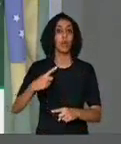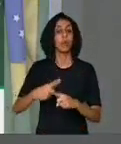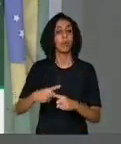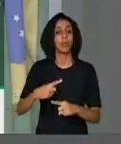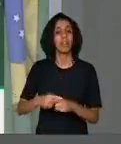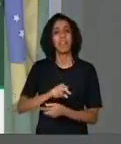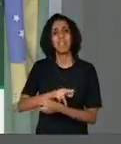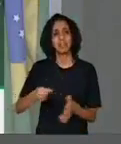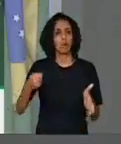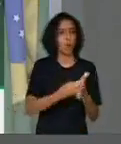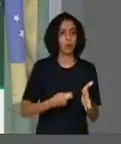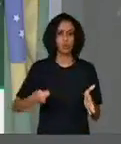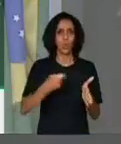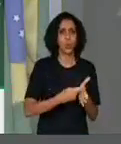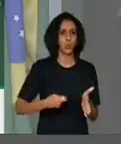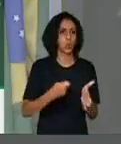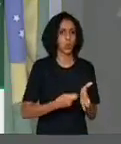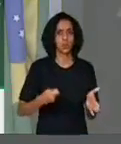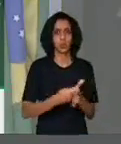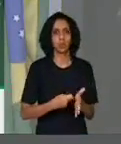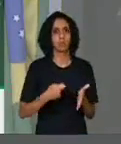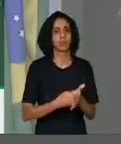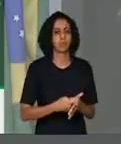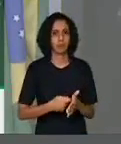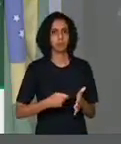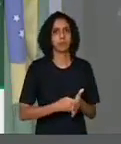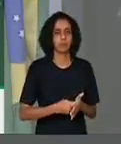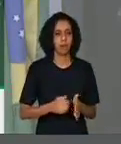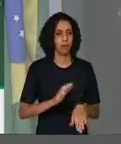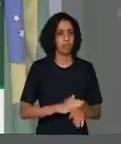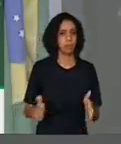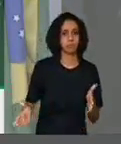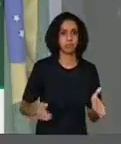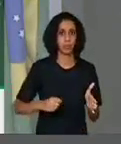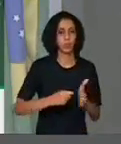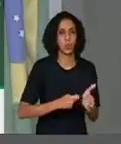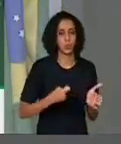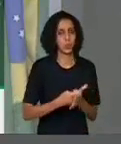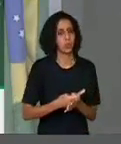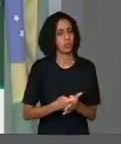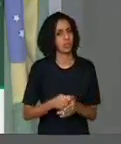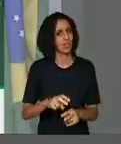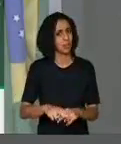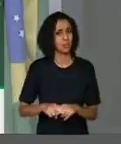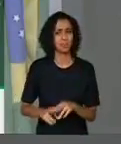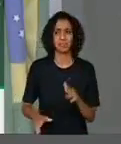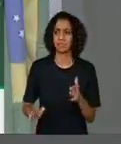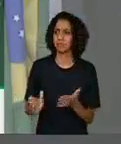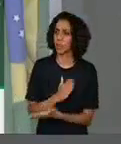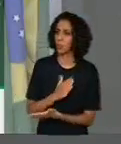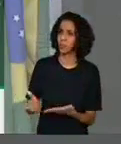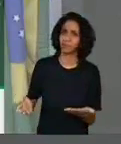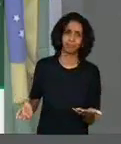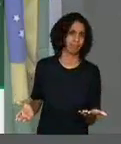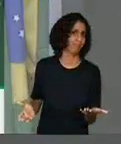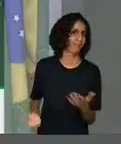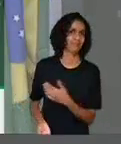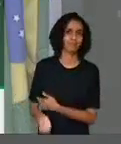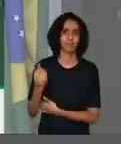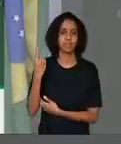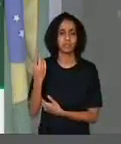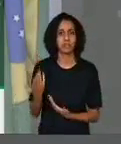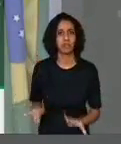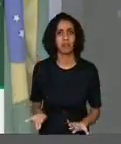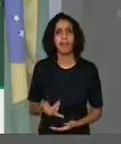de recursos que criam figuras, inclusive esdrúxulas, do ponto de vista do direito,